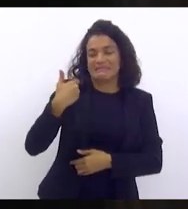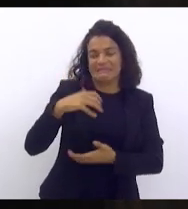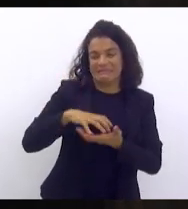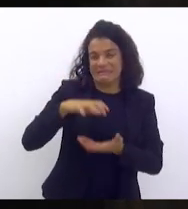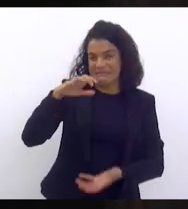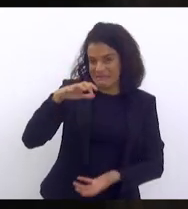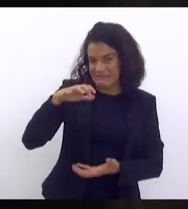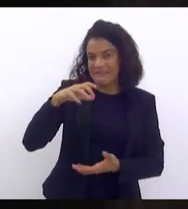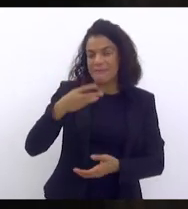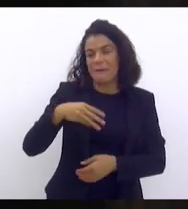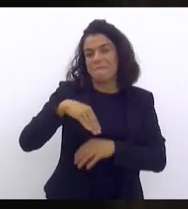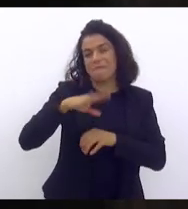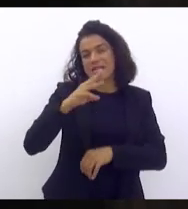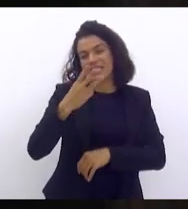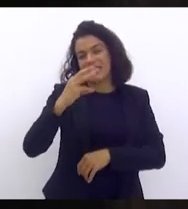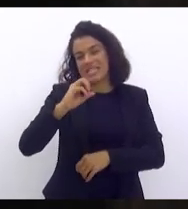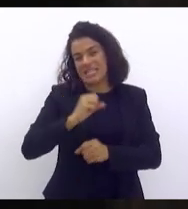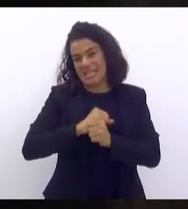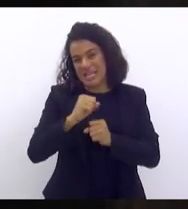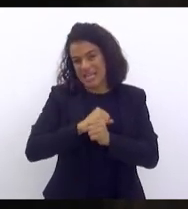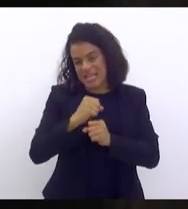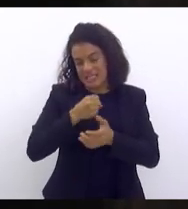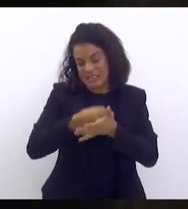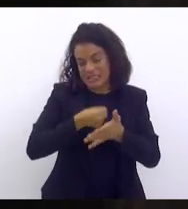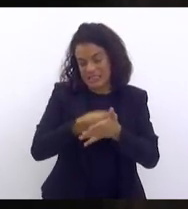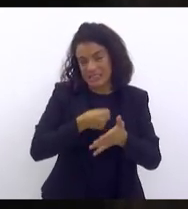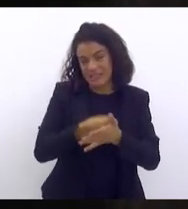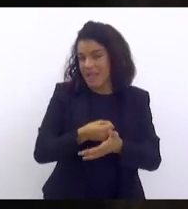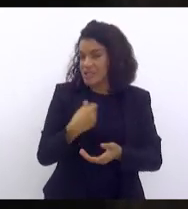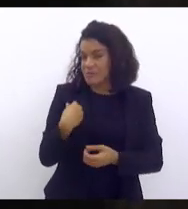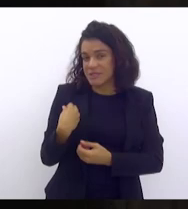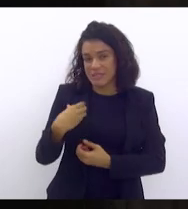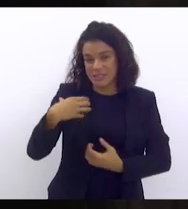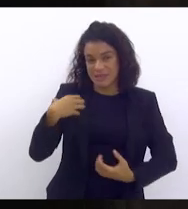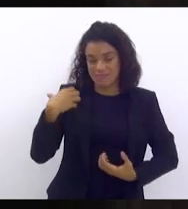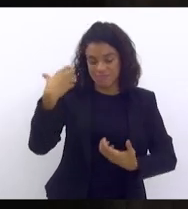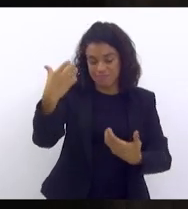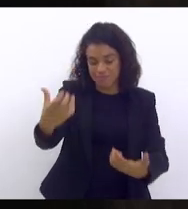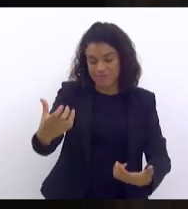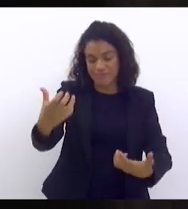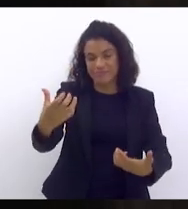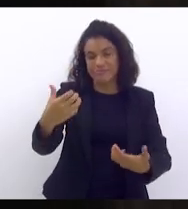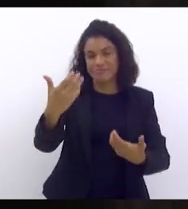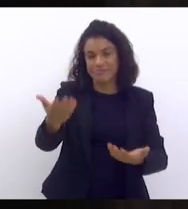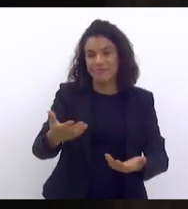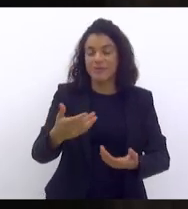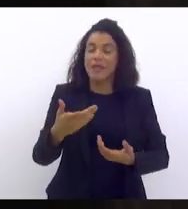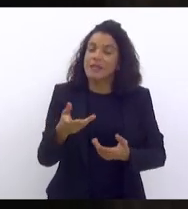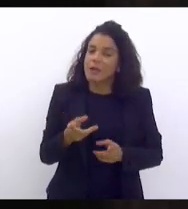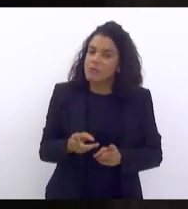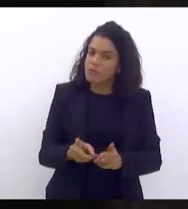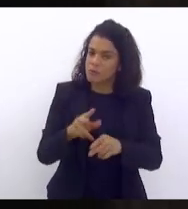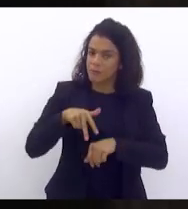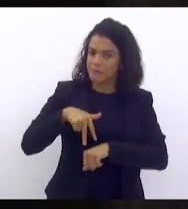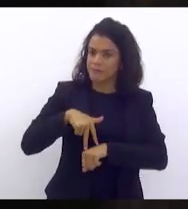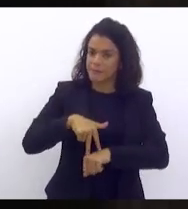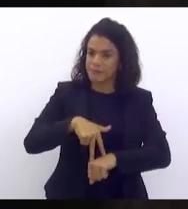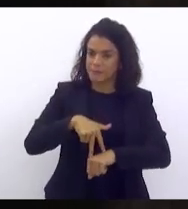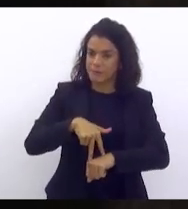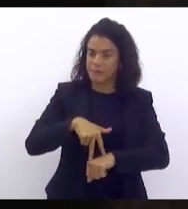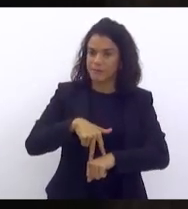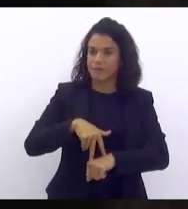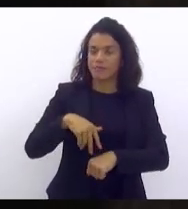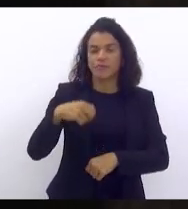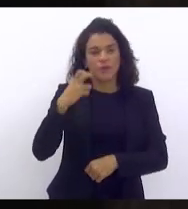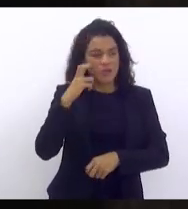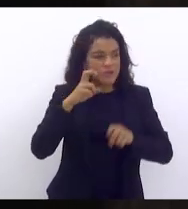luta, daqui a pouco a gente vai ter que recolher, né, e deixar para vocês esse legado. Então é muito importante que cada um aqui se mantenha firme, né? Nós